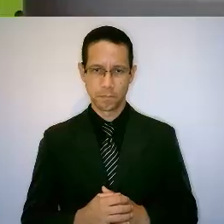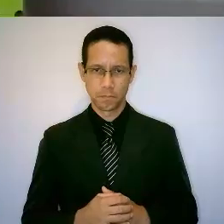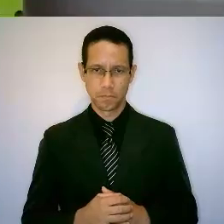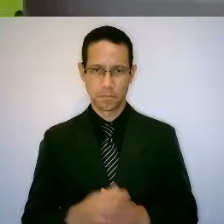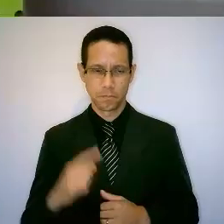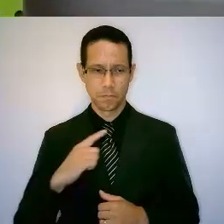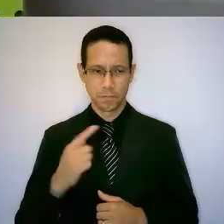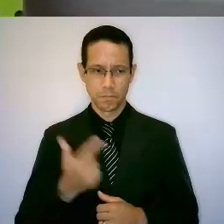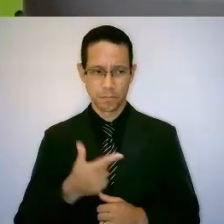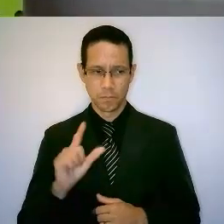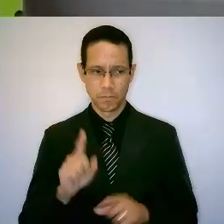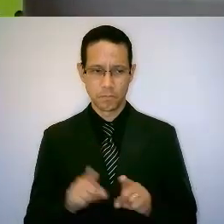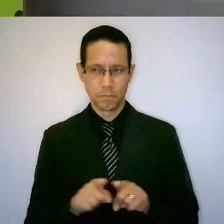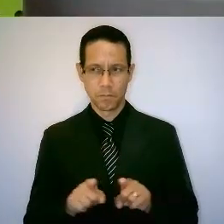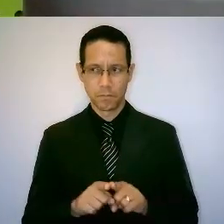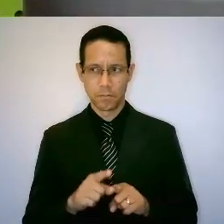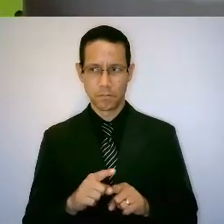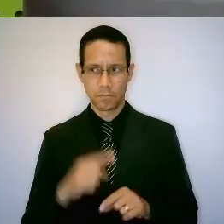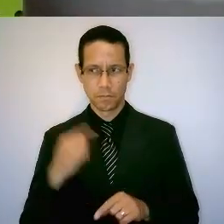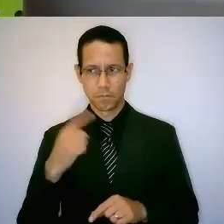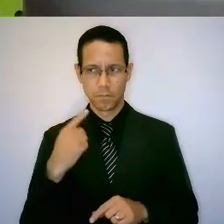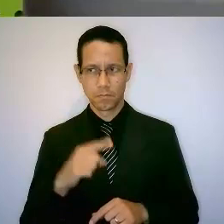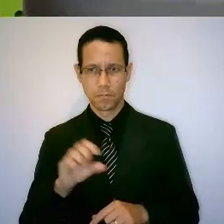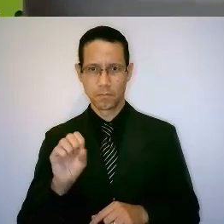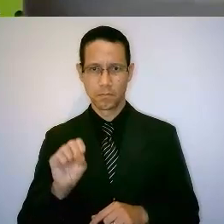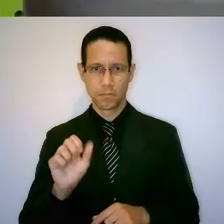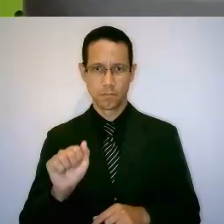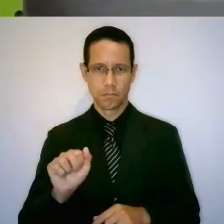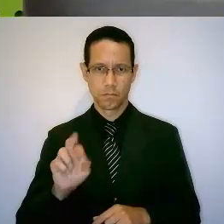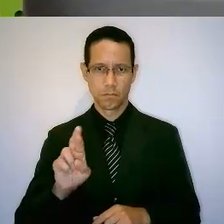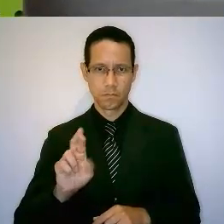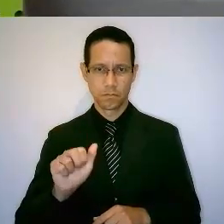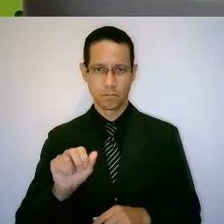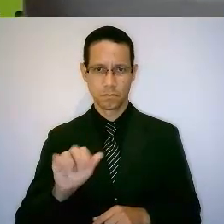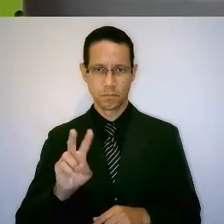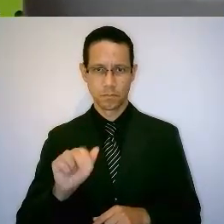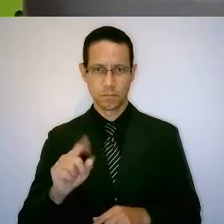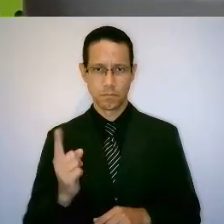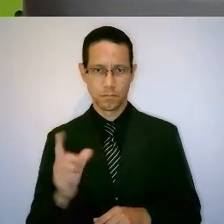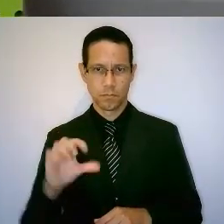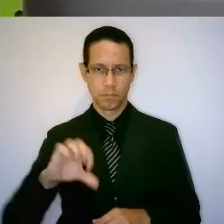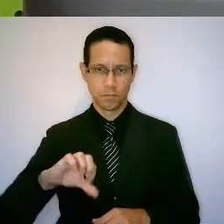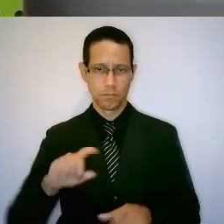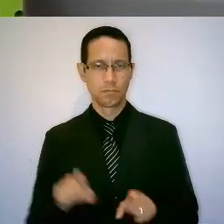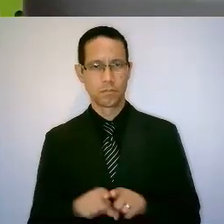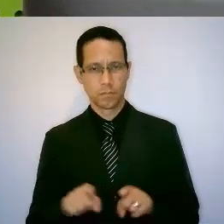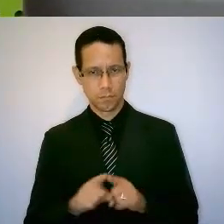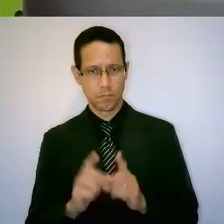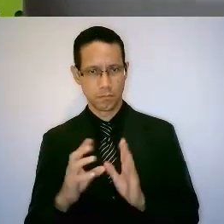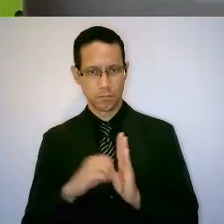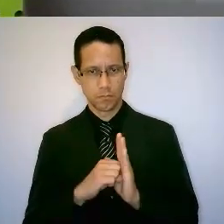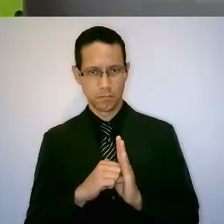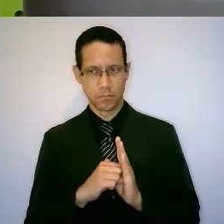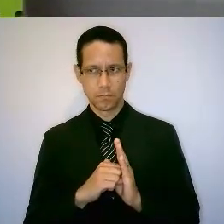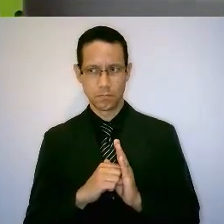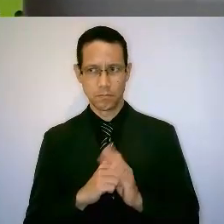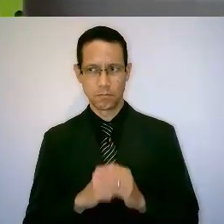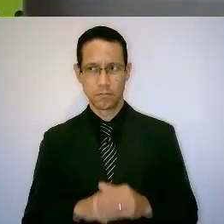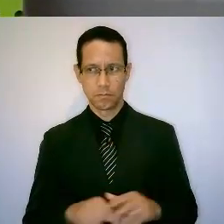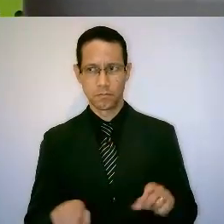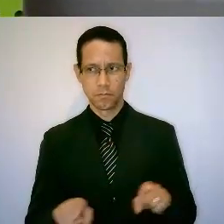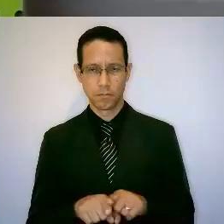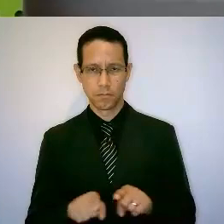do Saraiva só para registro ser presidente é o 19 que eu também tô lançando voto divergente